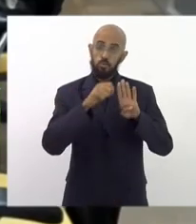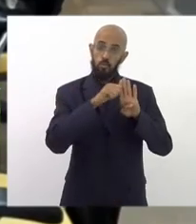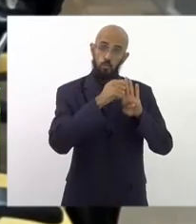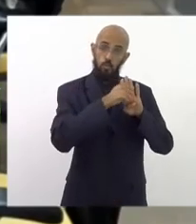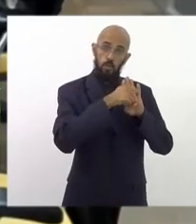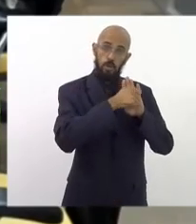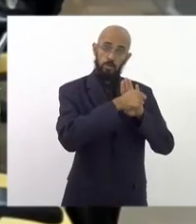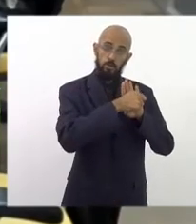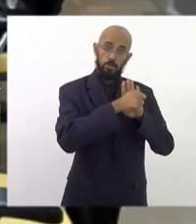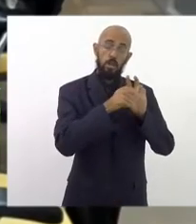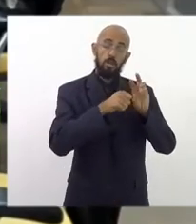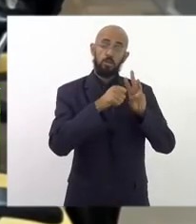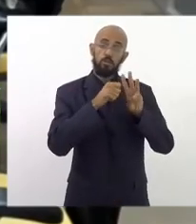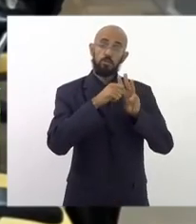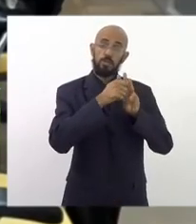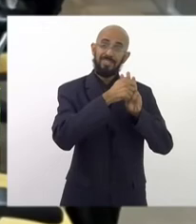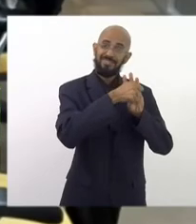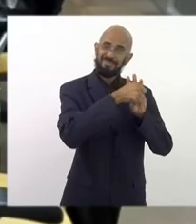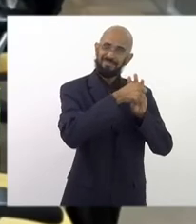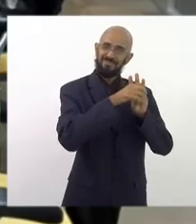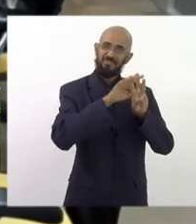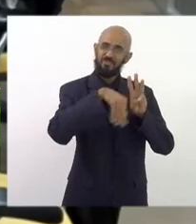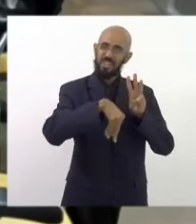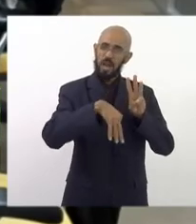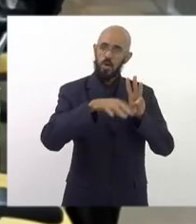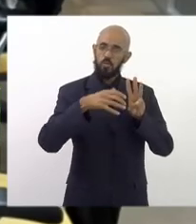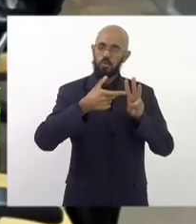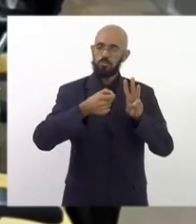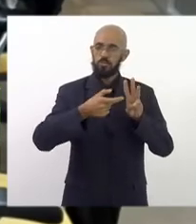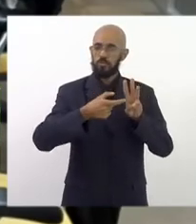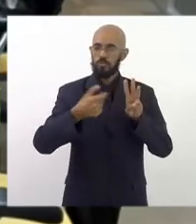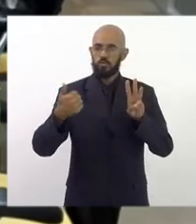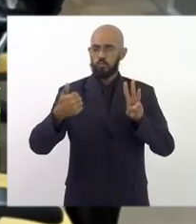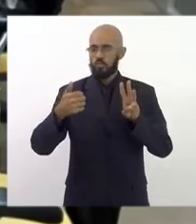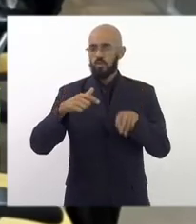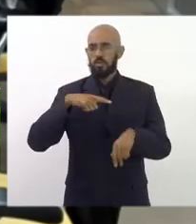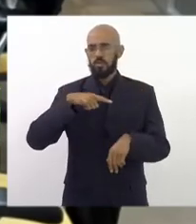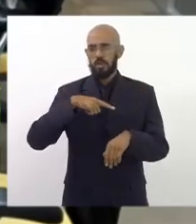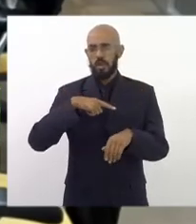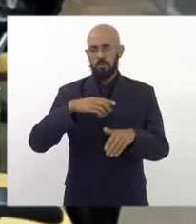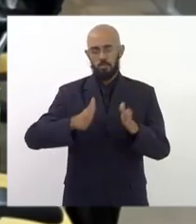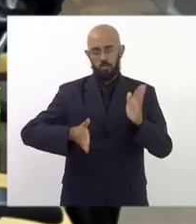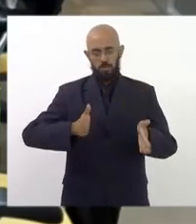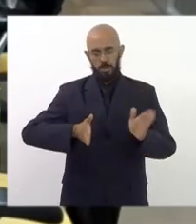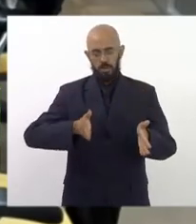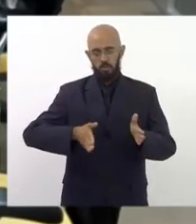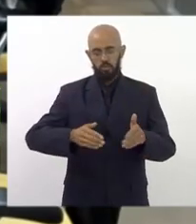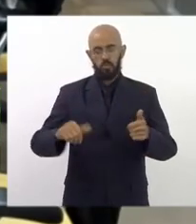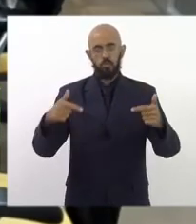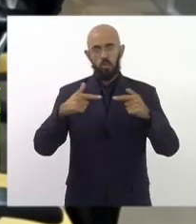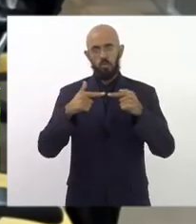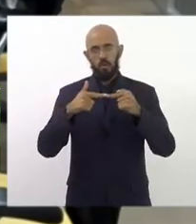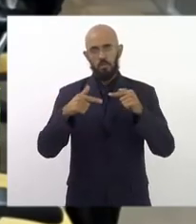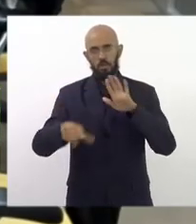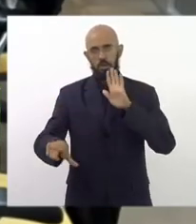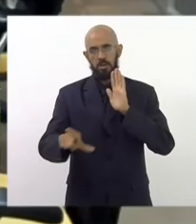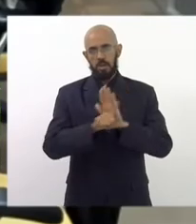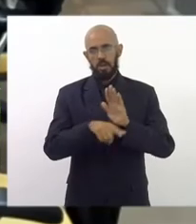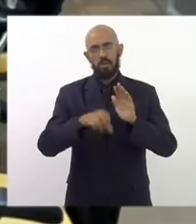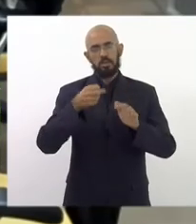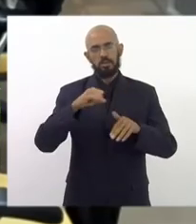eles têm no portal da transparência da Receita Estadual, ele tem por período, por norma legal, tipo, eu quero saber